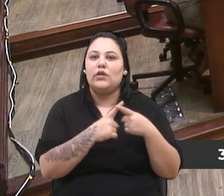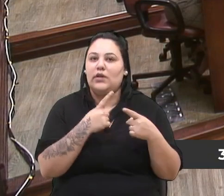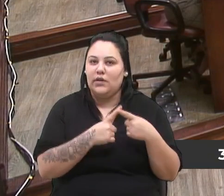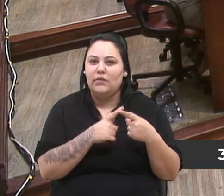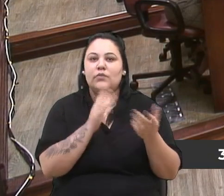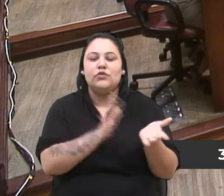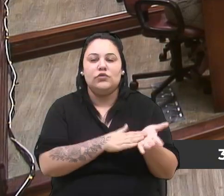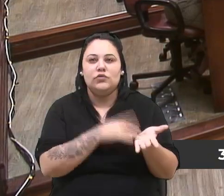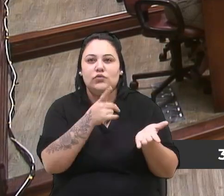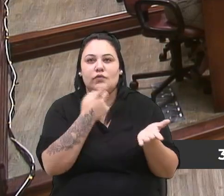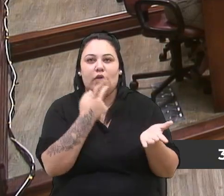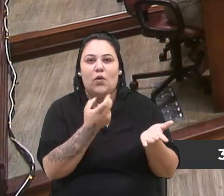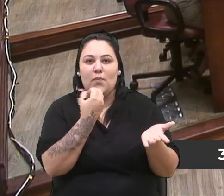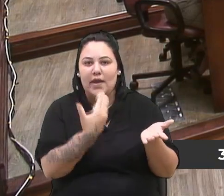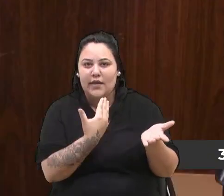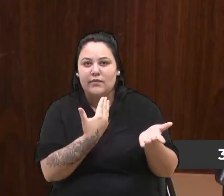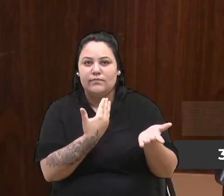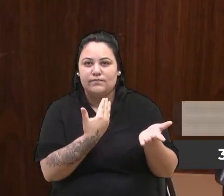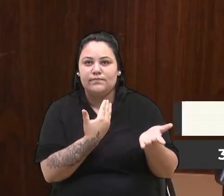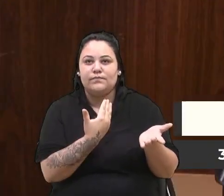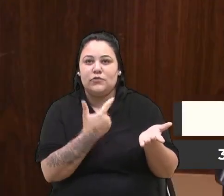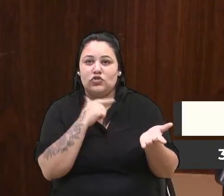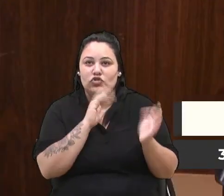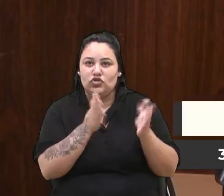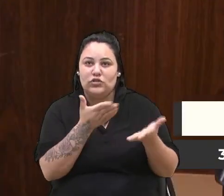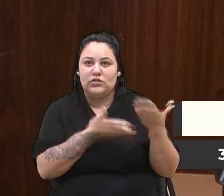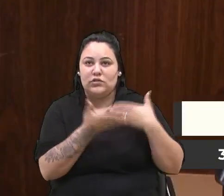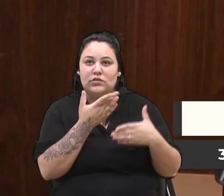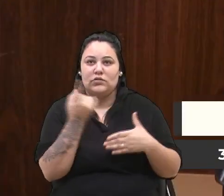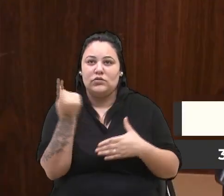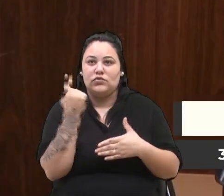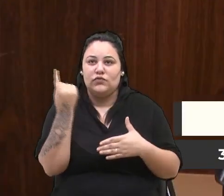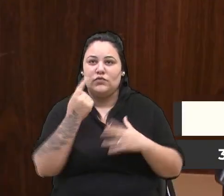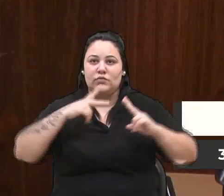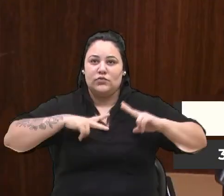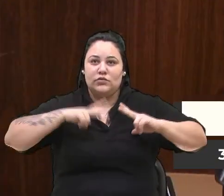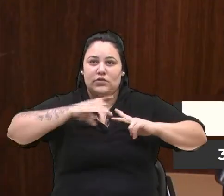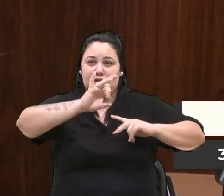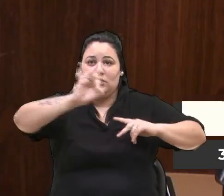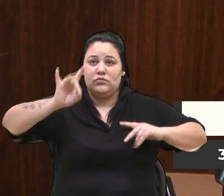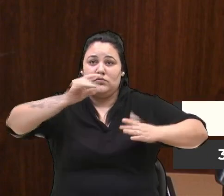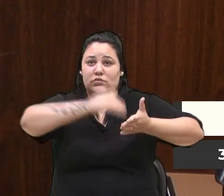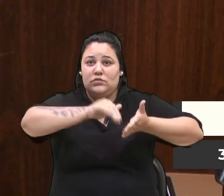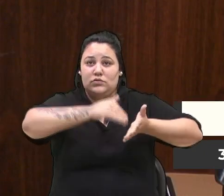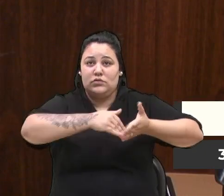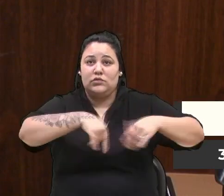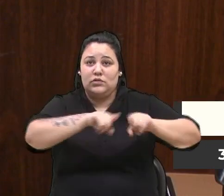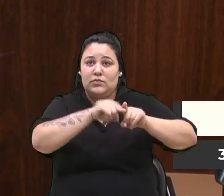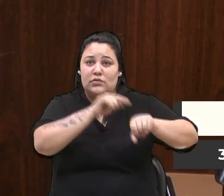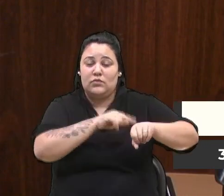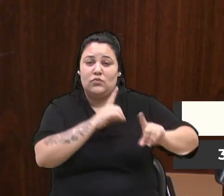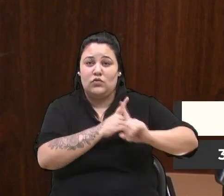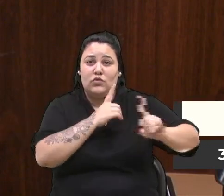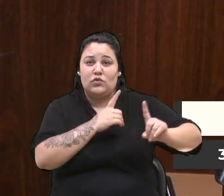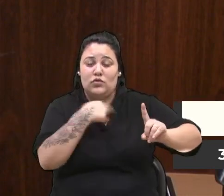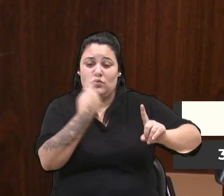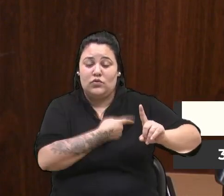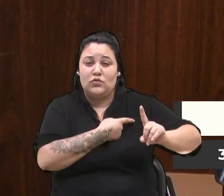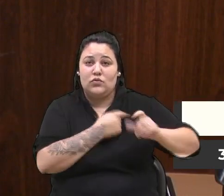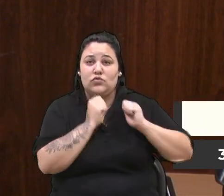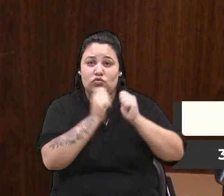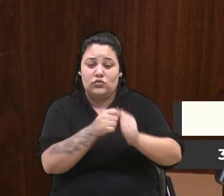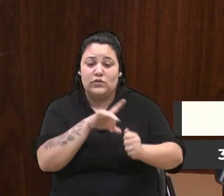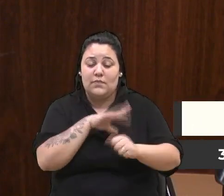muito bem, a gente vinha tratando disso individualmente, cada um no seu gabinete, de repente, em algum momento, a gente achou que poderia se juntar para ter mais